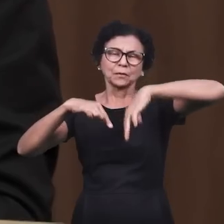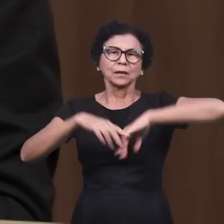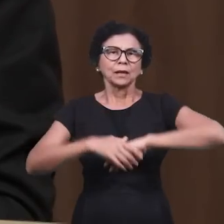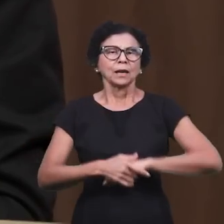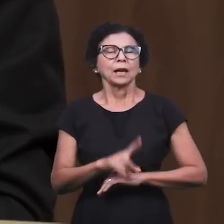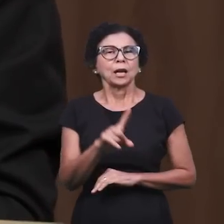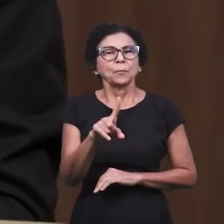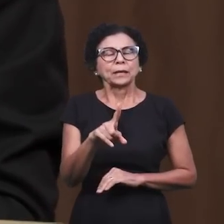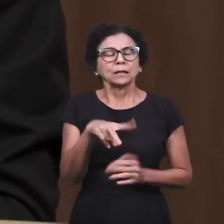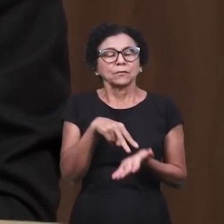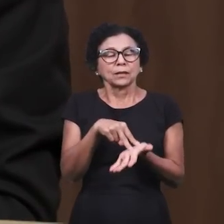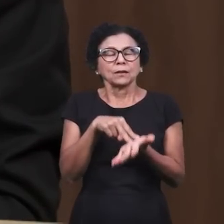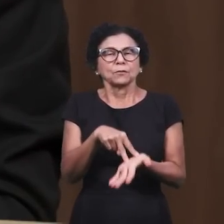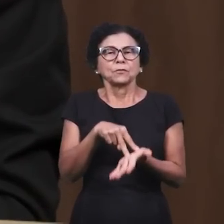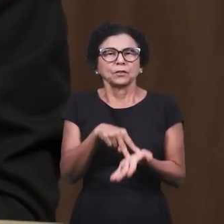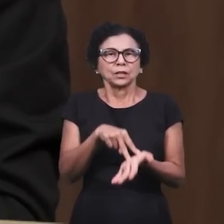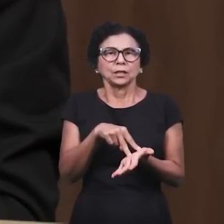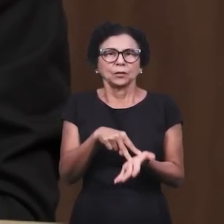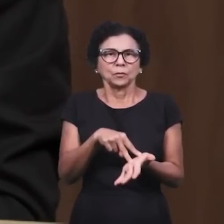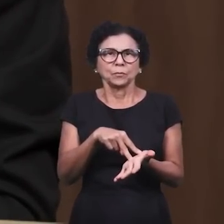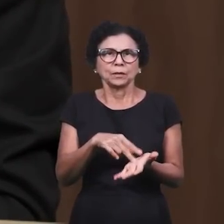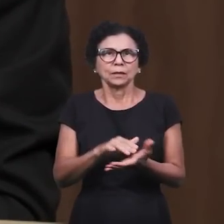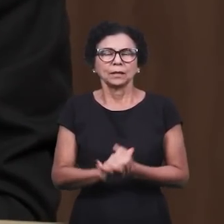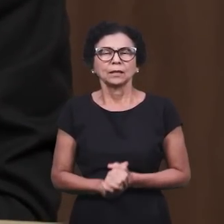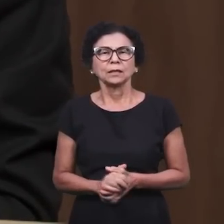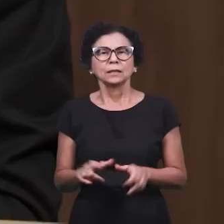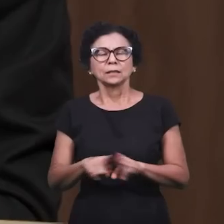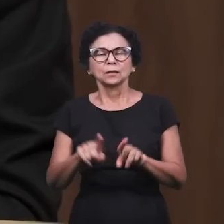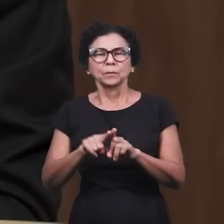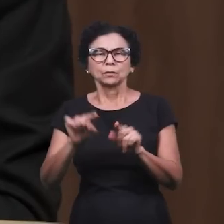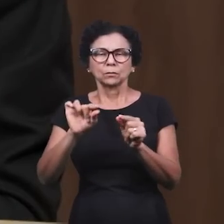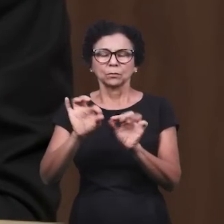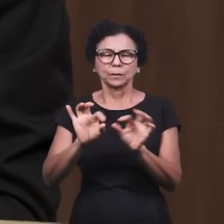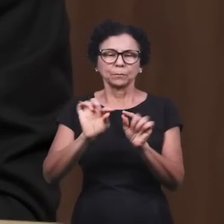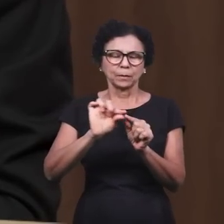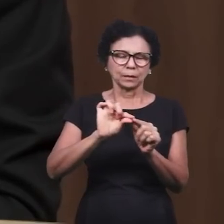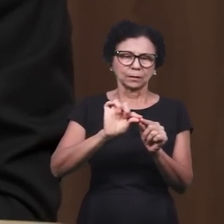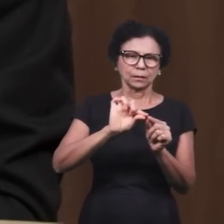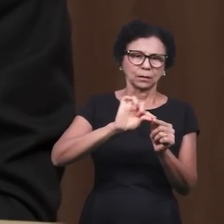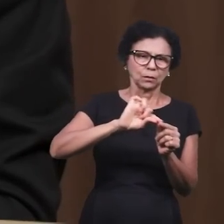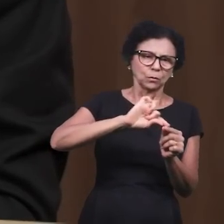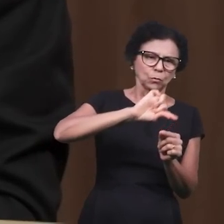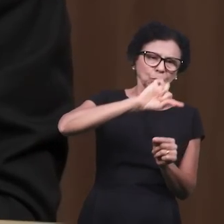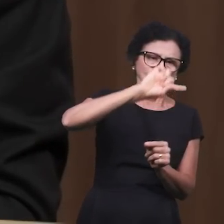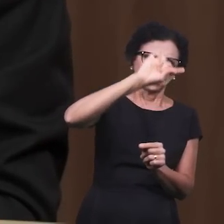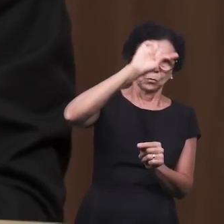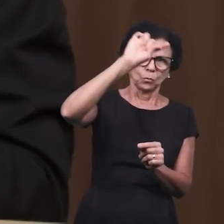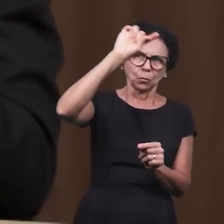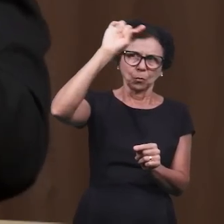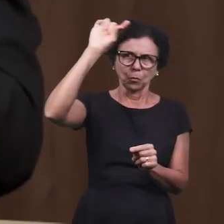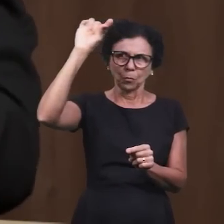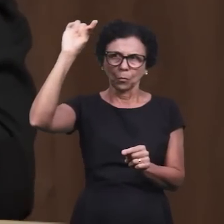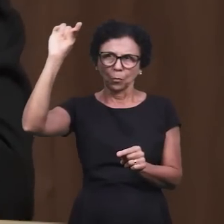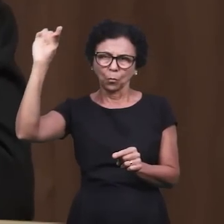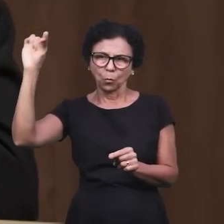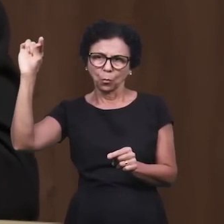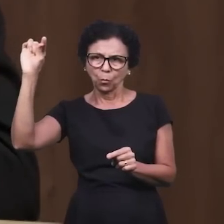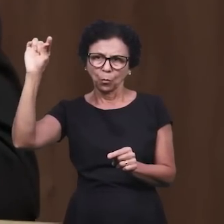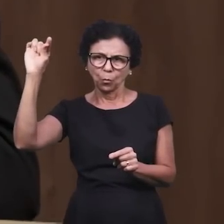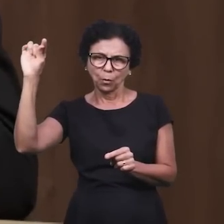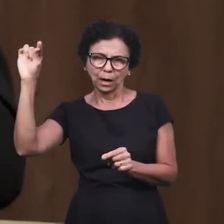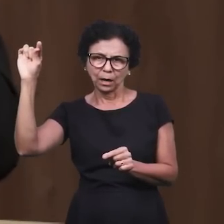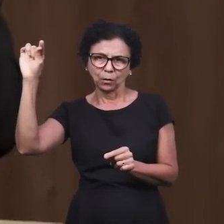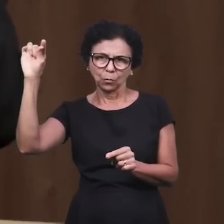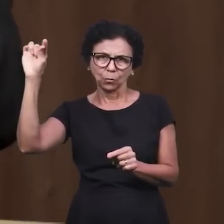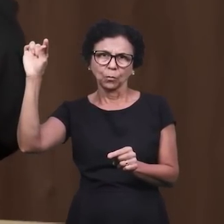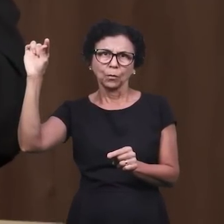ela está fazendo o arco, né, a parábola, aquelas duas penas que vão estar sempre para baixo, é como a asa do